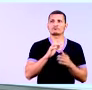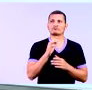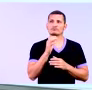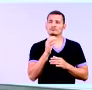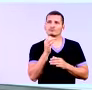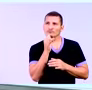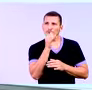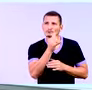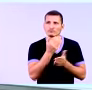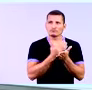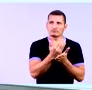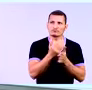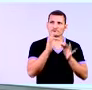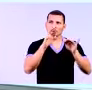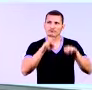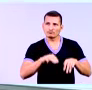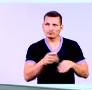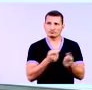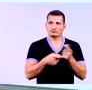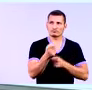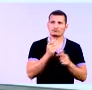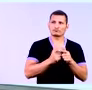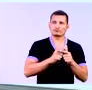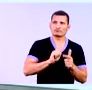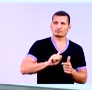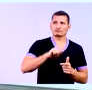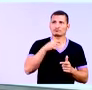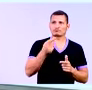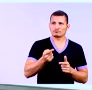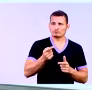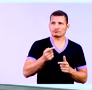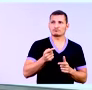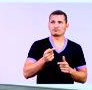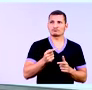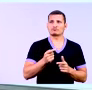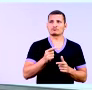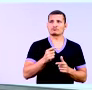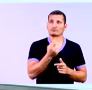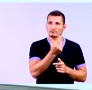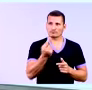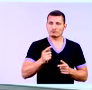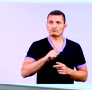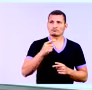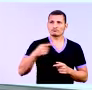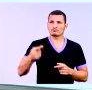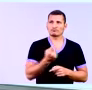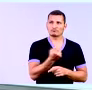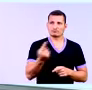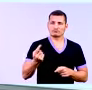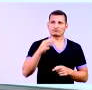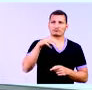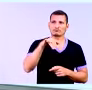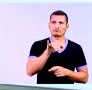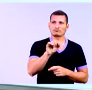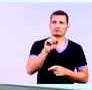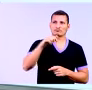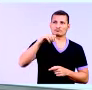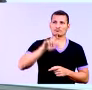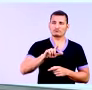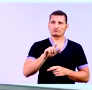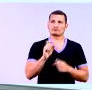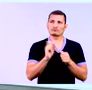o início e o fim de uma transação, porque após cada comando, o MySQL faz isso por você. E ele indica que a